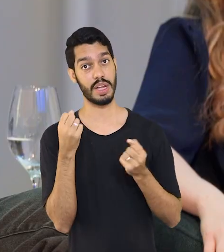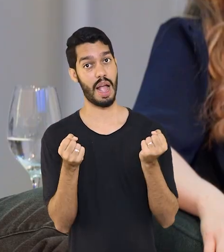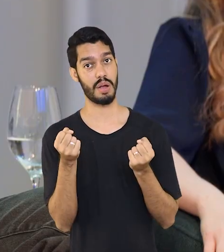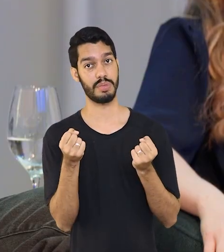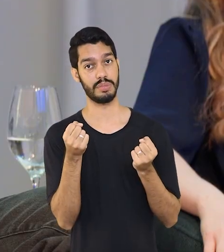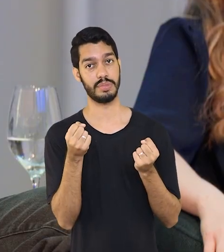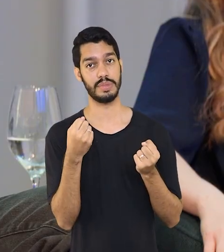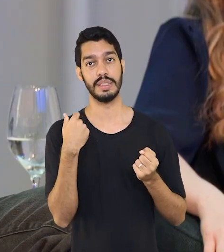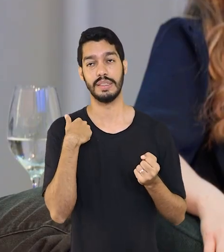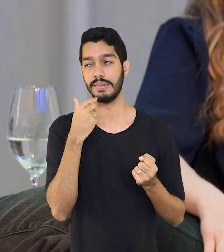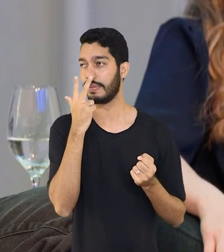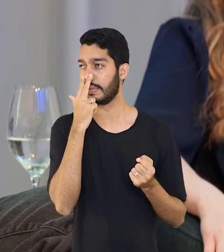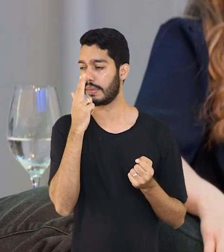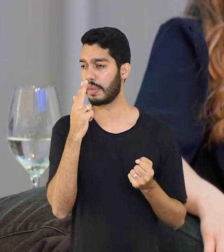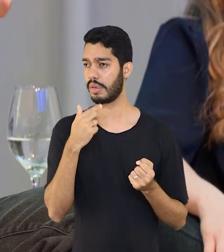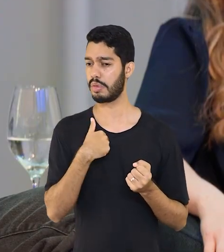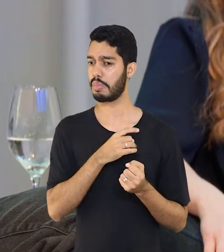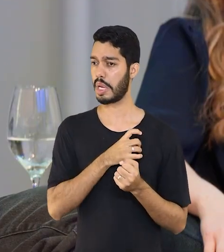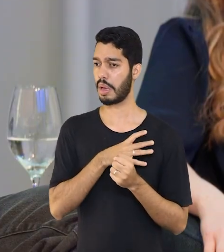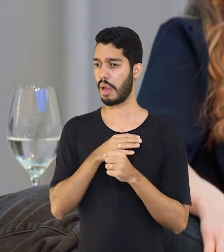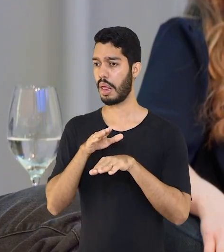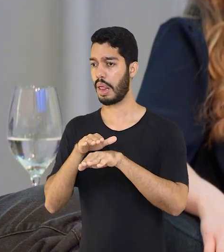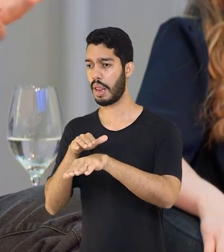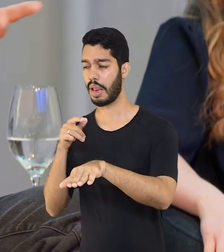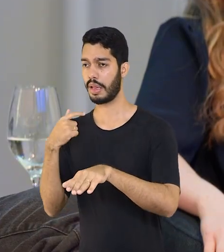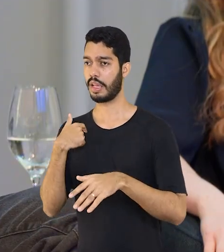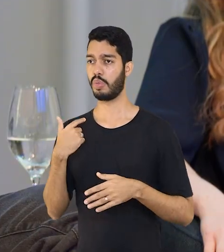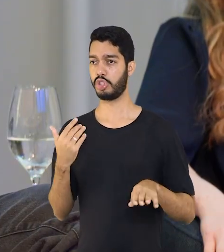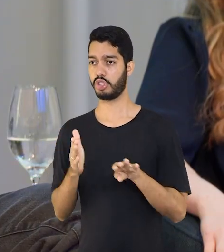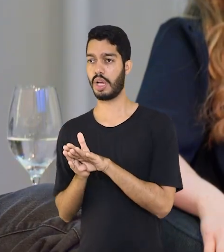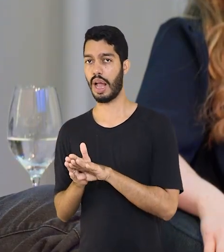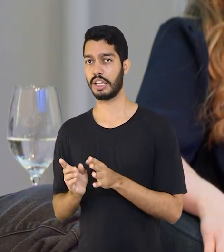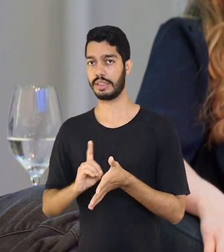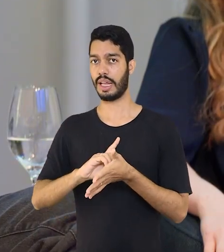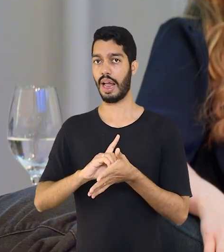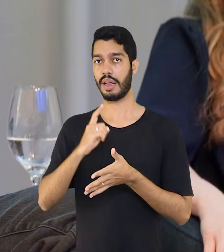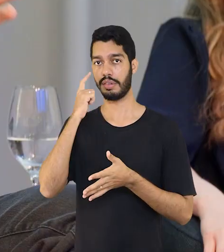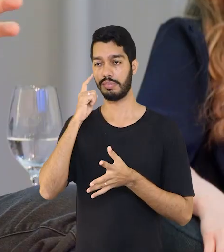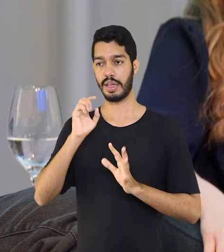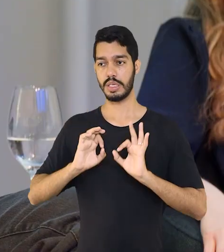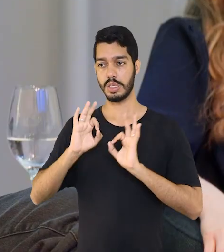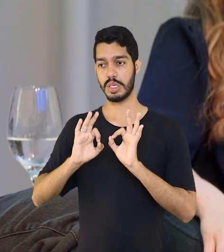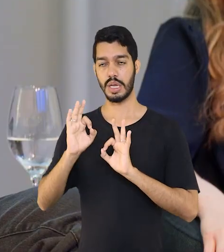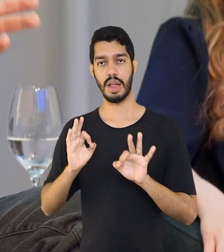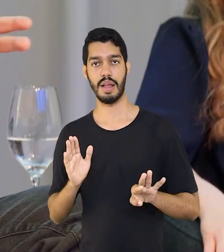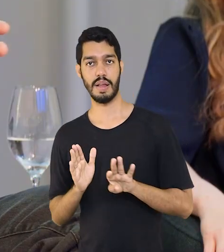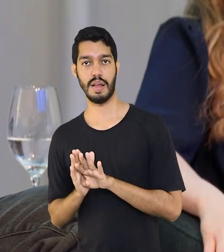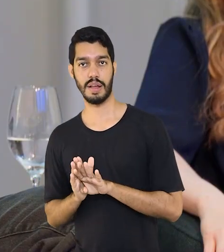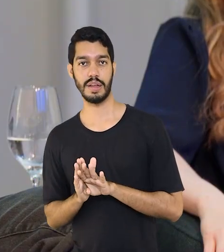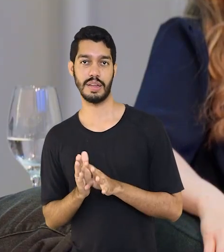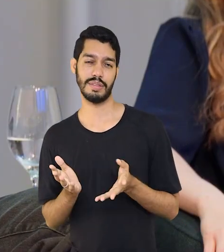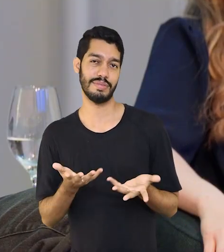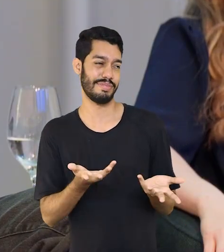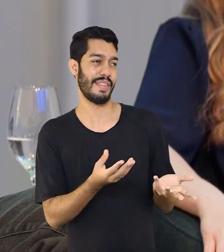carro para cá. Eu estava com medo do congestionamento, eu gosto de chegar cedo, eu gosto de preparar um pouco minha fala, rever. Tive a oportunidade de chegar